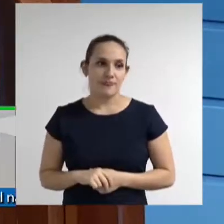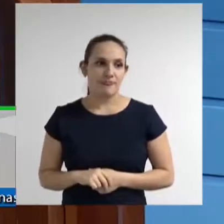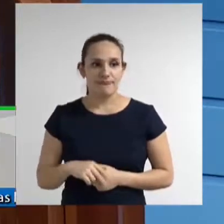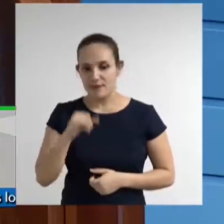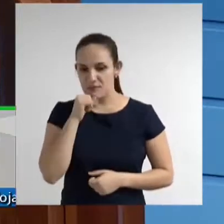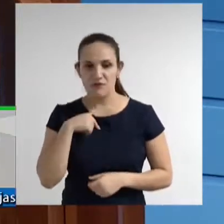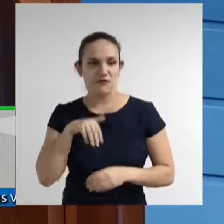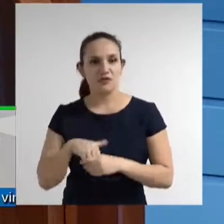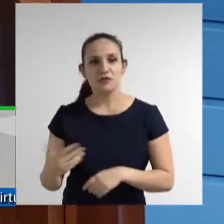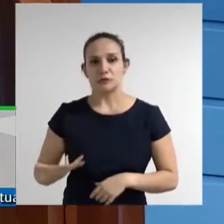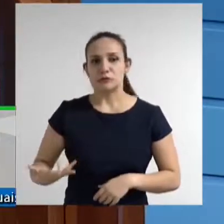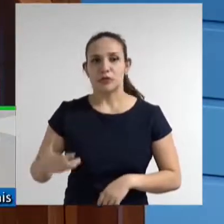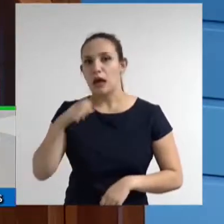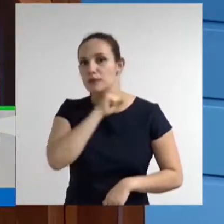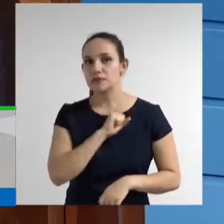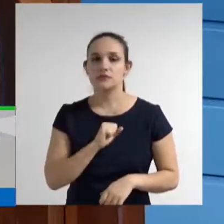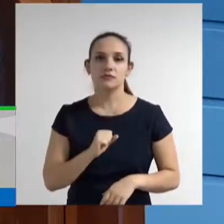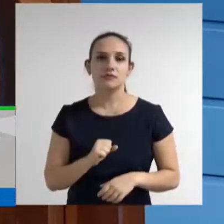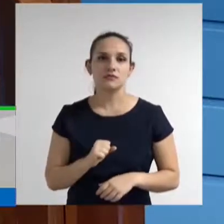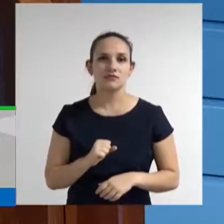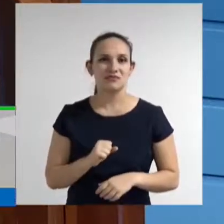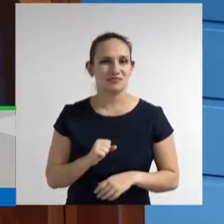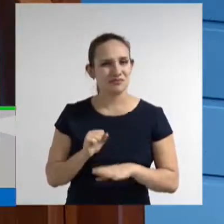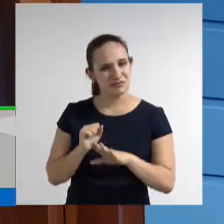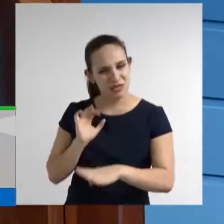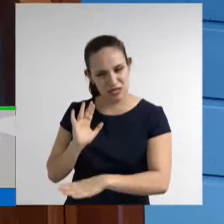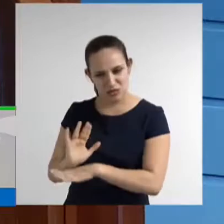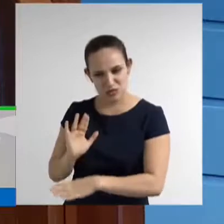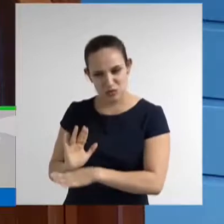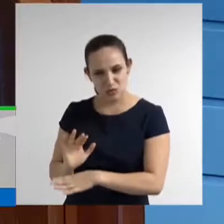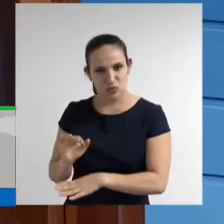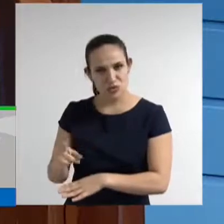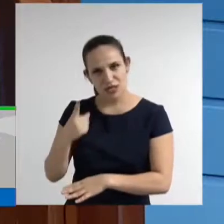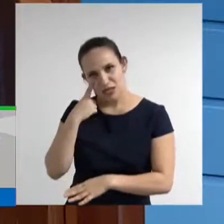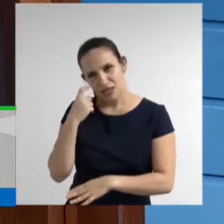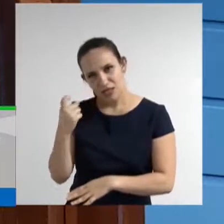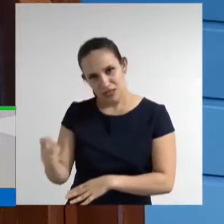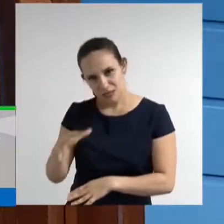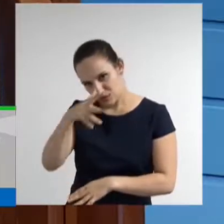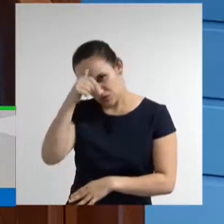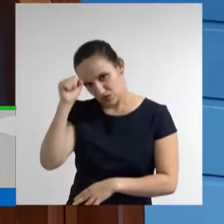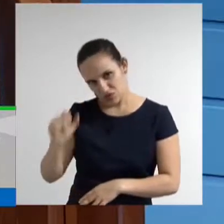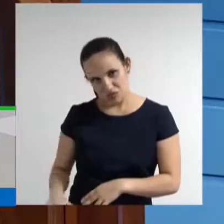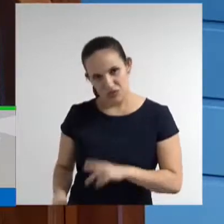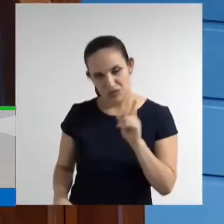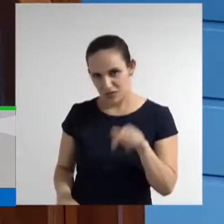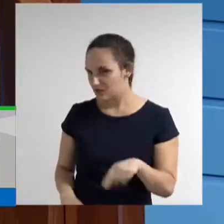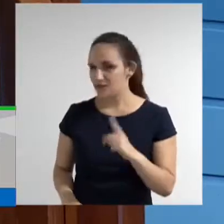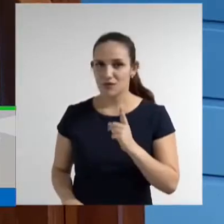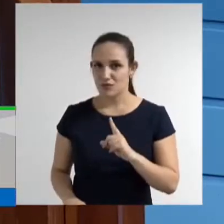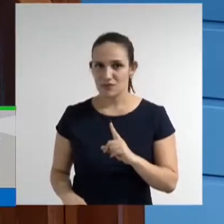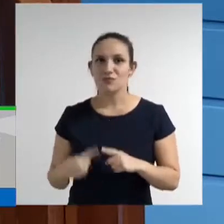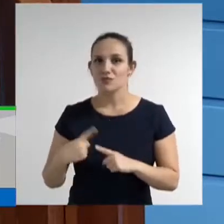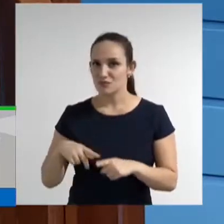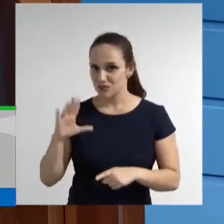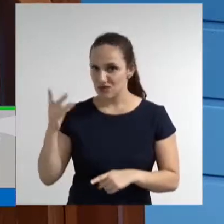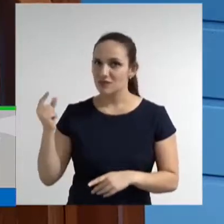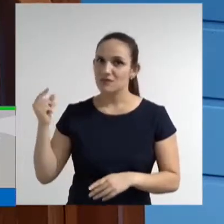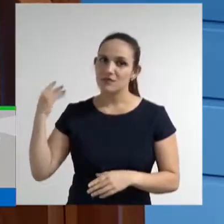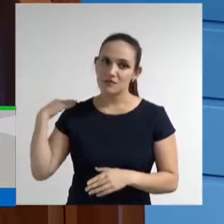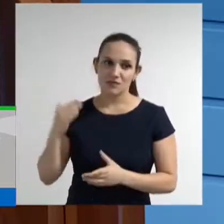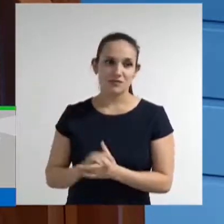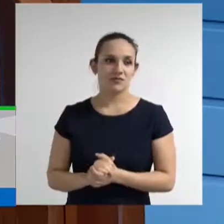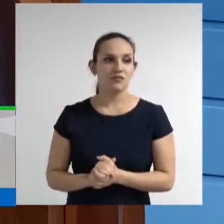rapidinho e tal, que é para atender um interesse social do Mato Grosso do Sul, que não deixa de ser, que é para atender